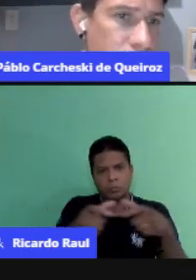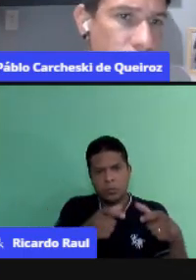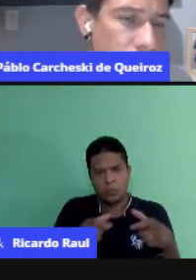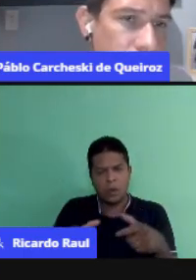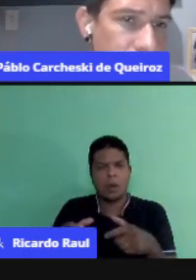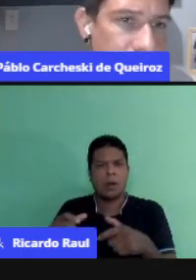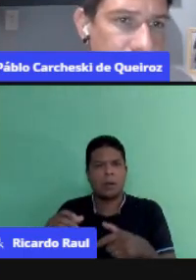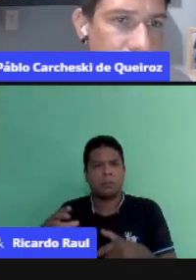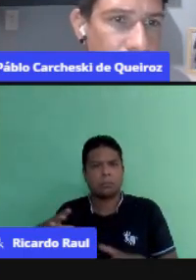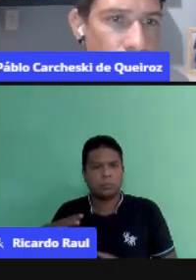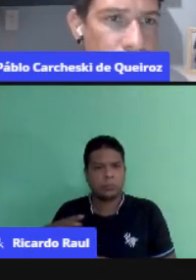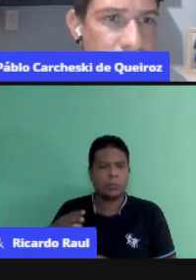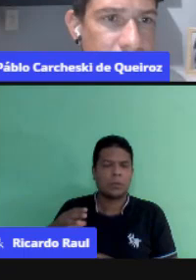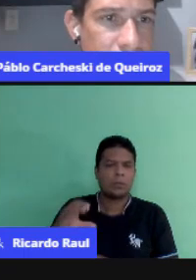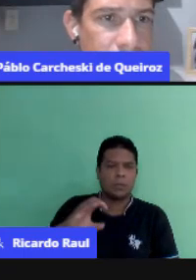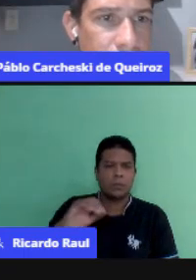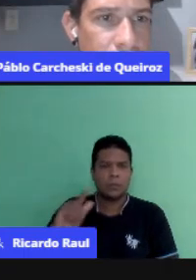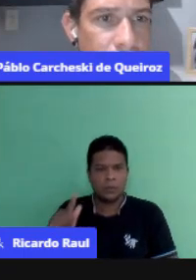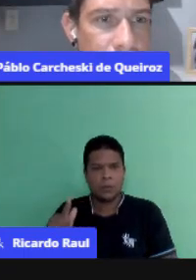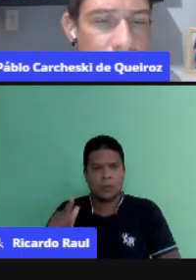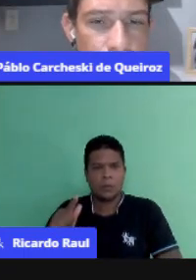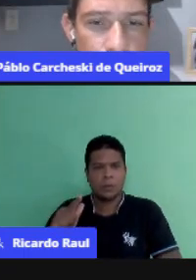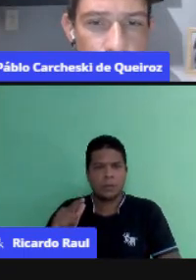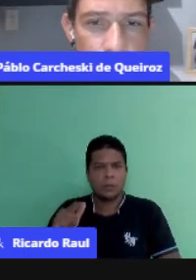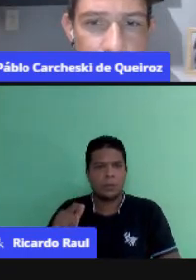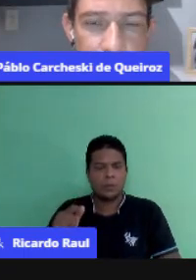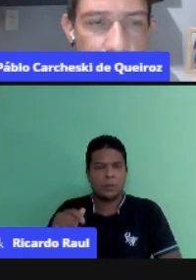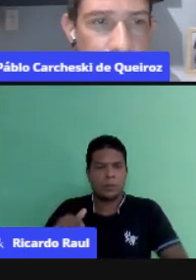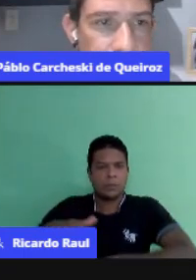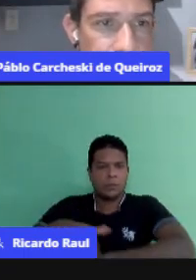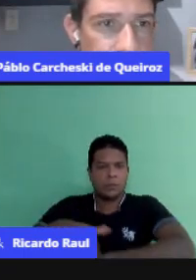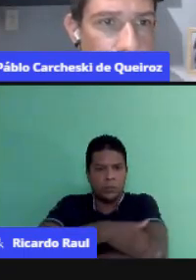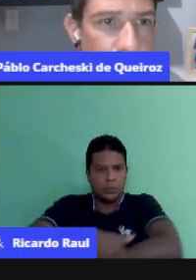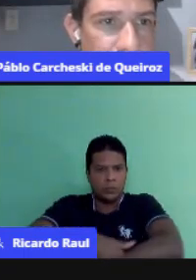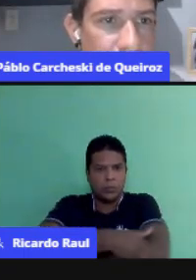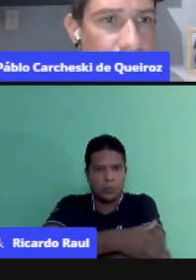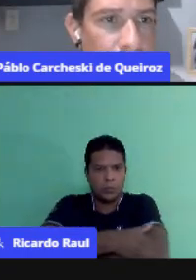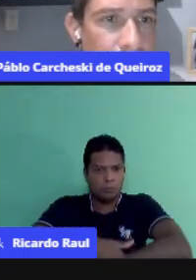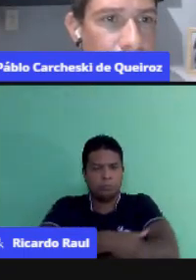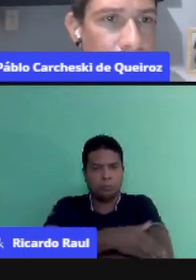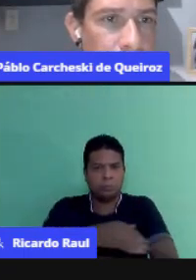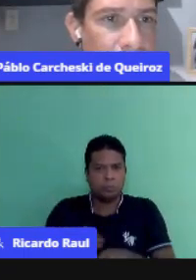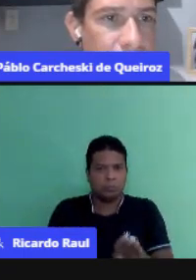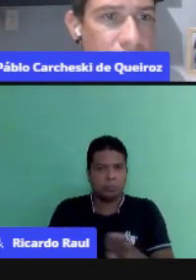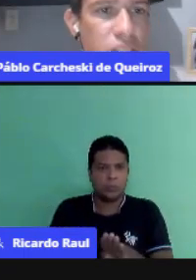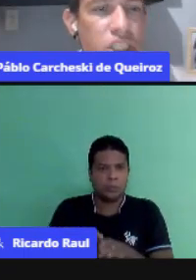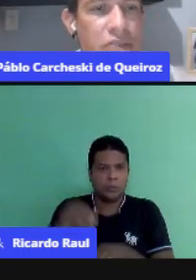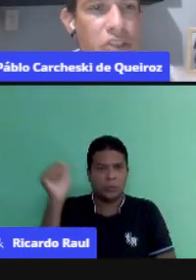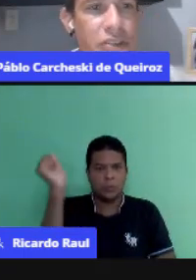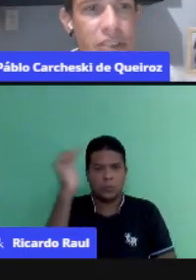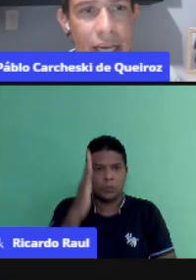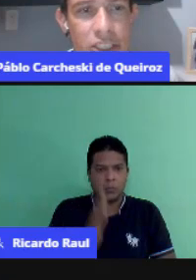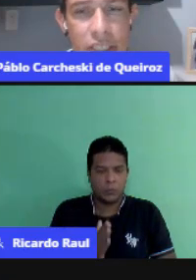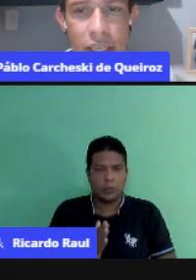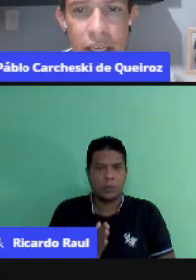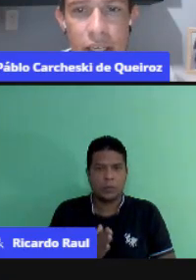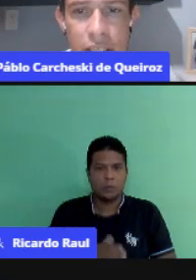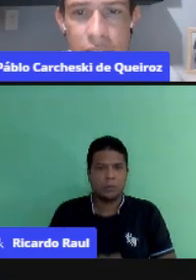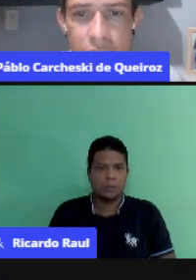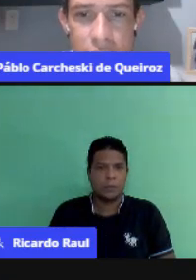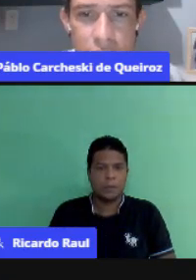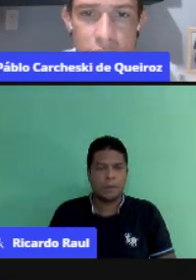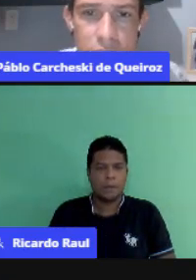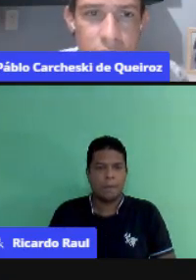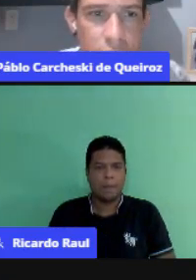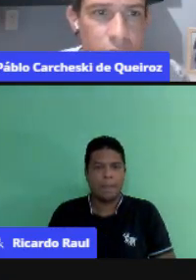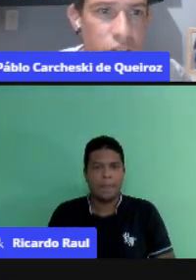Campo Grande e até nas rodovias, né, do Brasil aí. Então, você tem lá a placa que indica a velocidade, né?